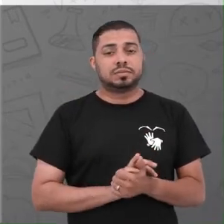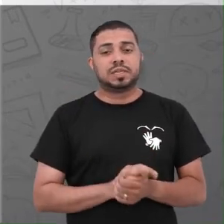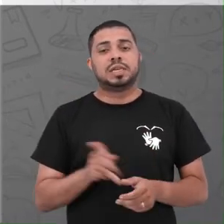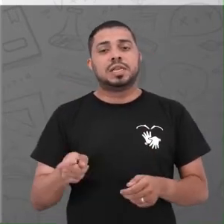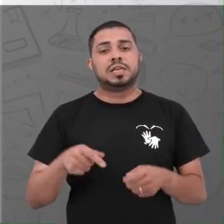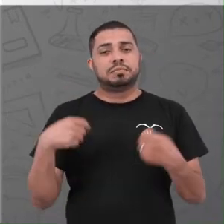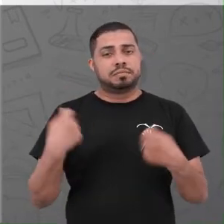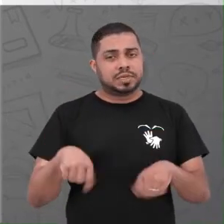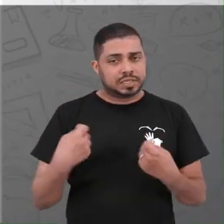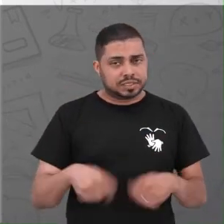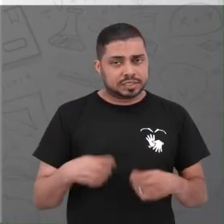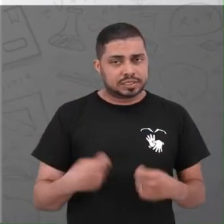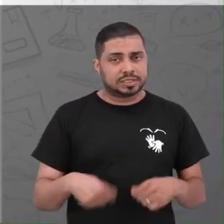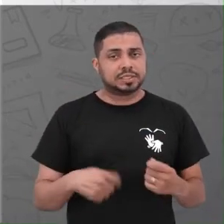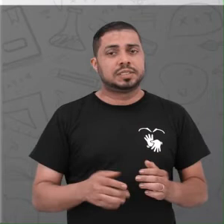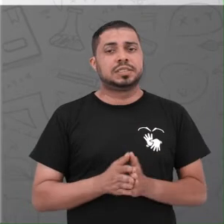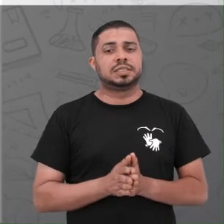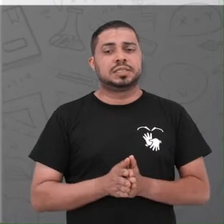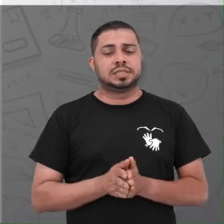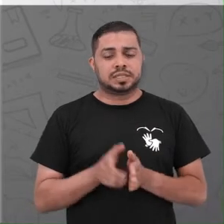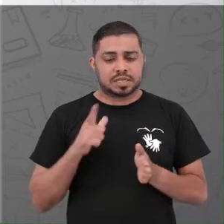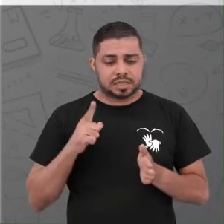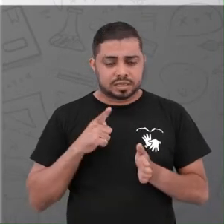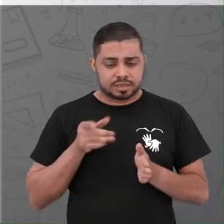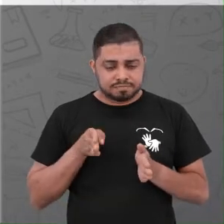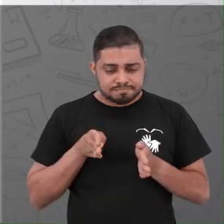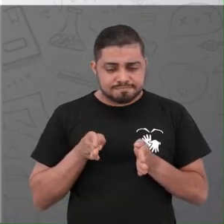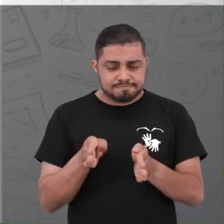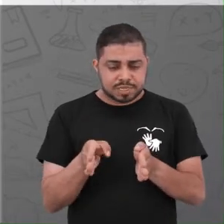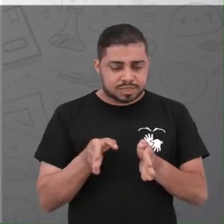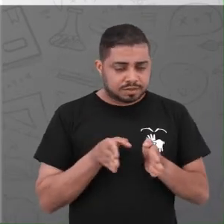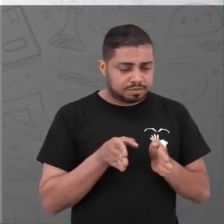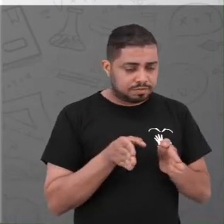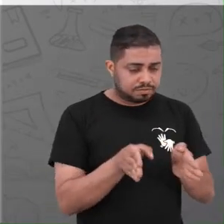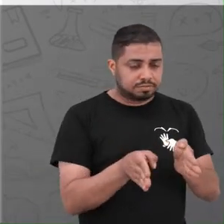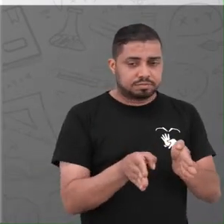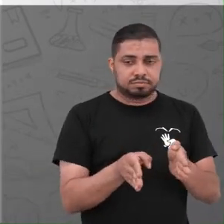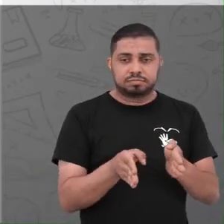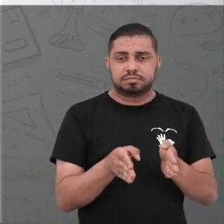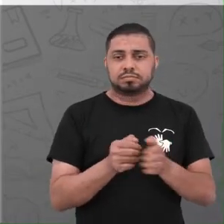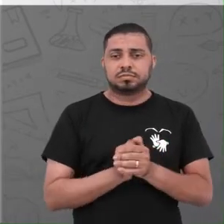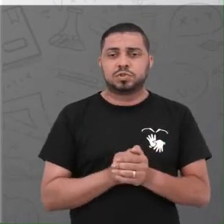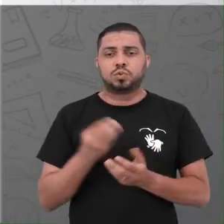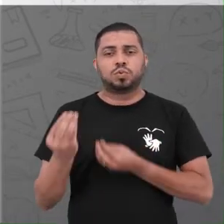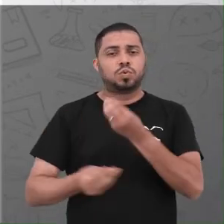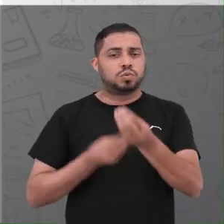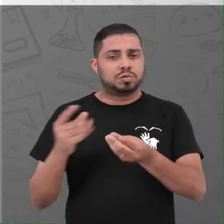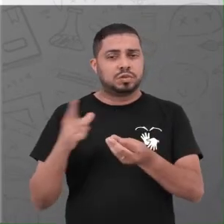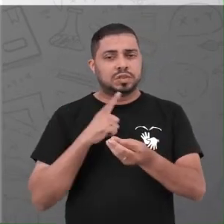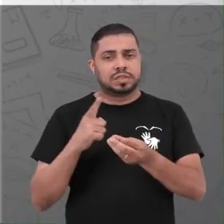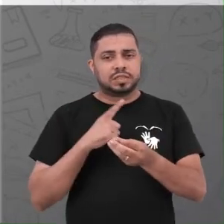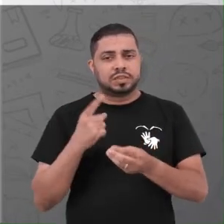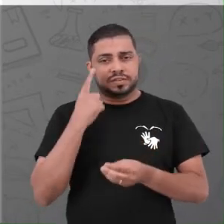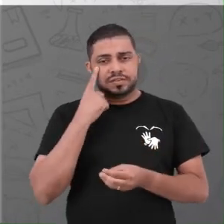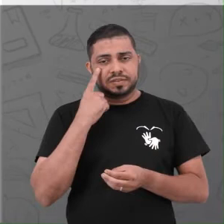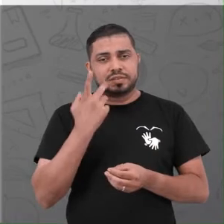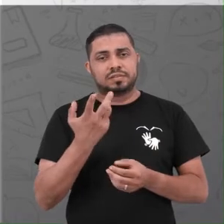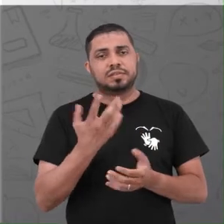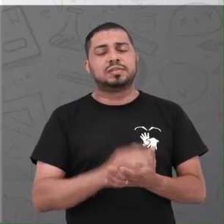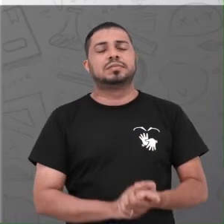elas devem estar alinhadas, né, como está representado nesse